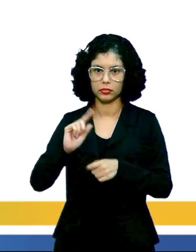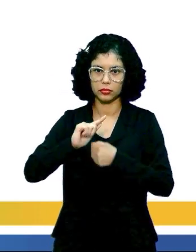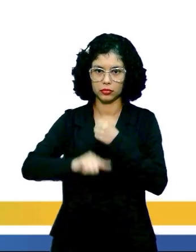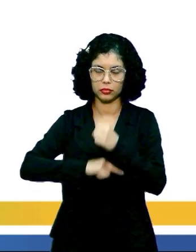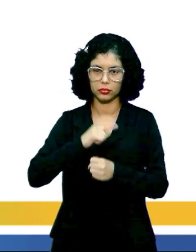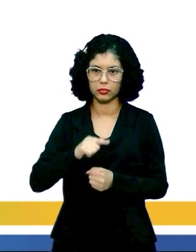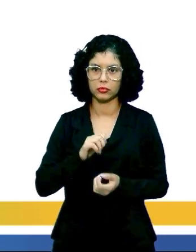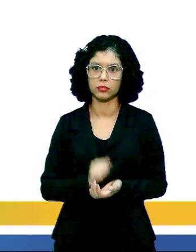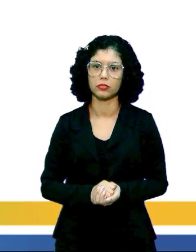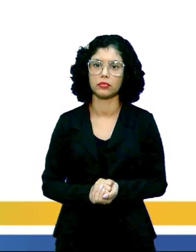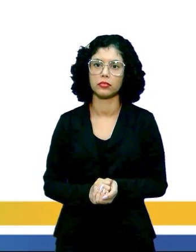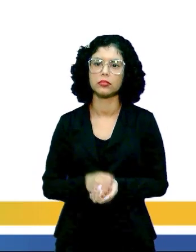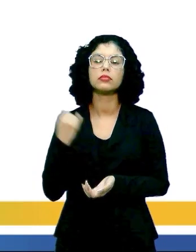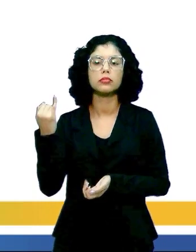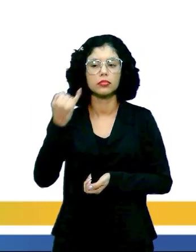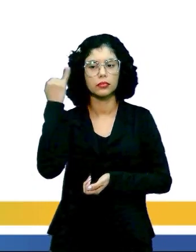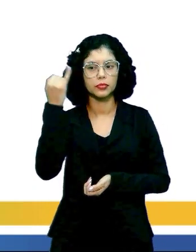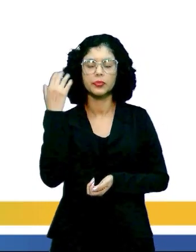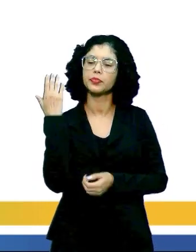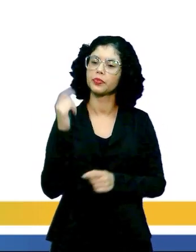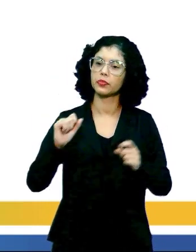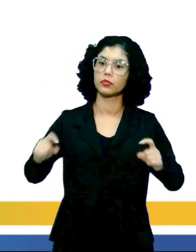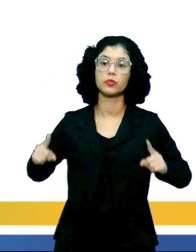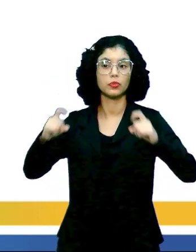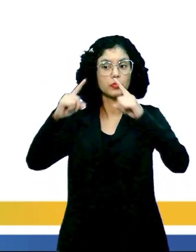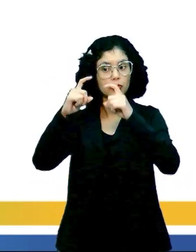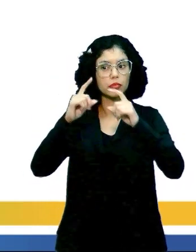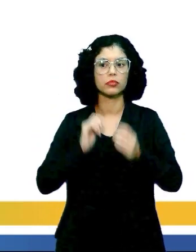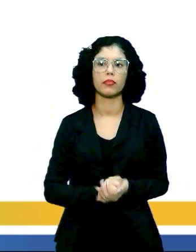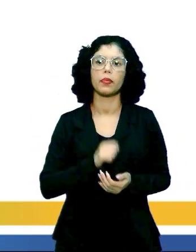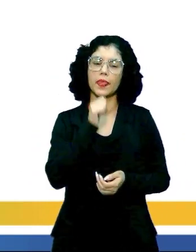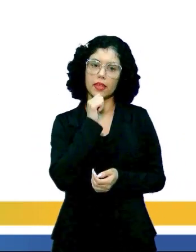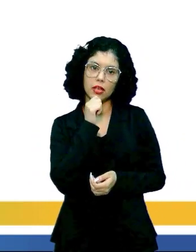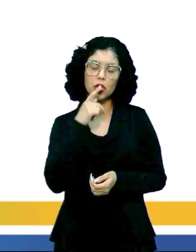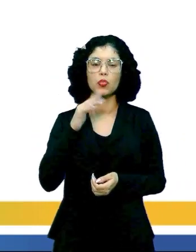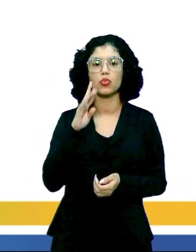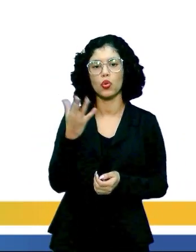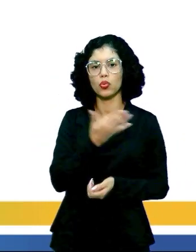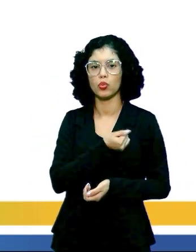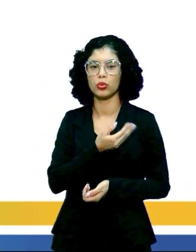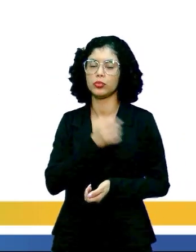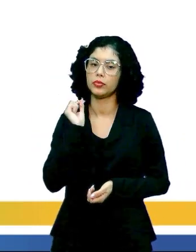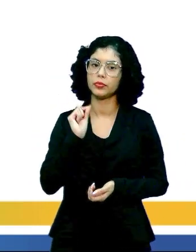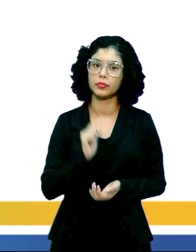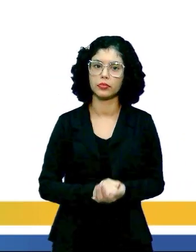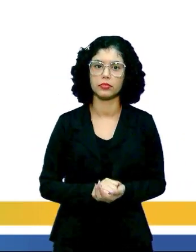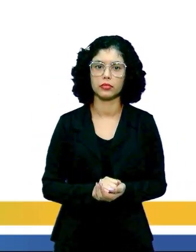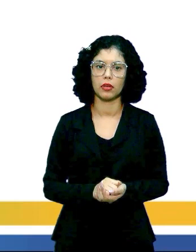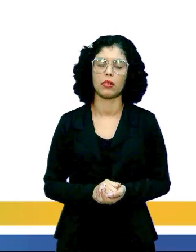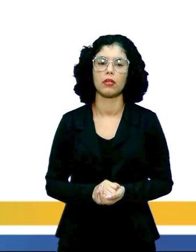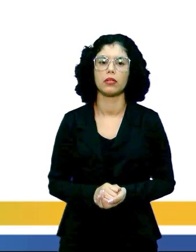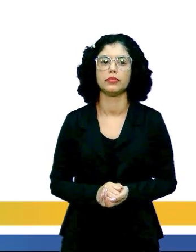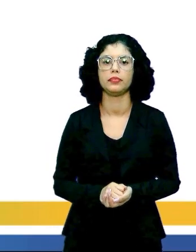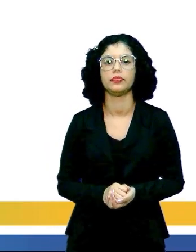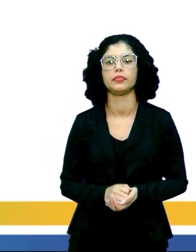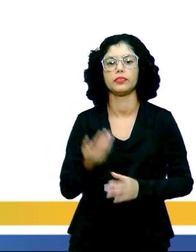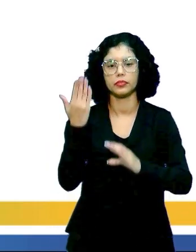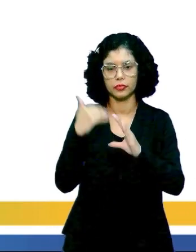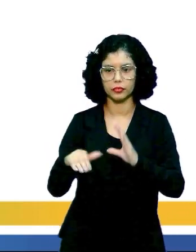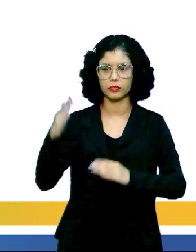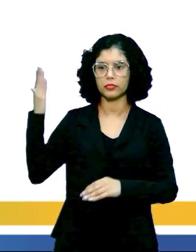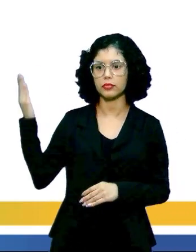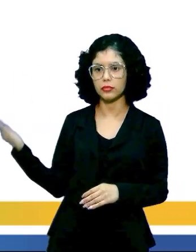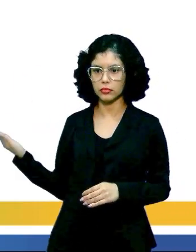teoria atômica da matéria fundamentada no método científico. Esses postulados são numerados a seguir. Então, Dalton publicou um